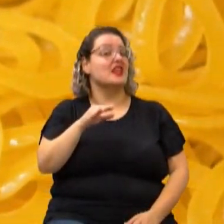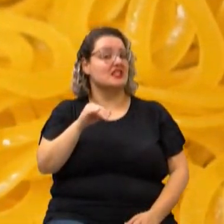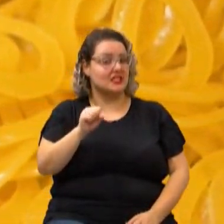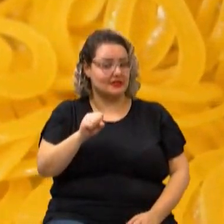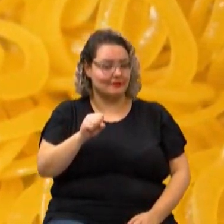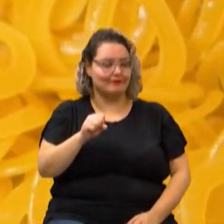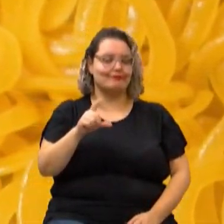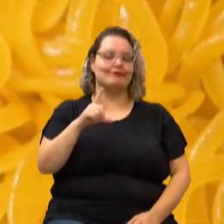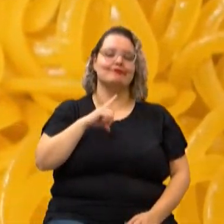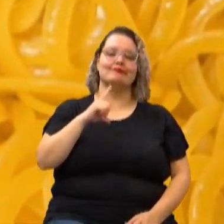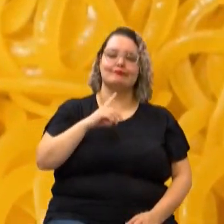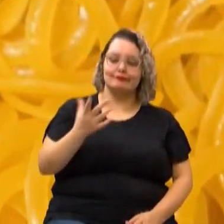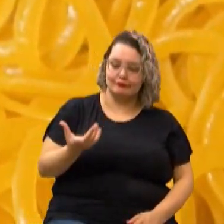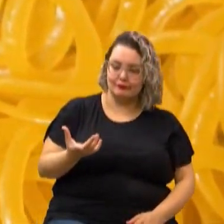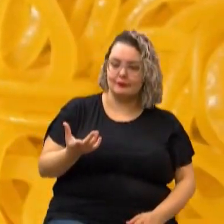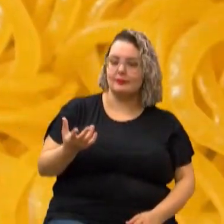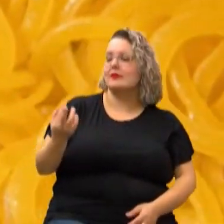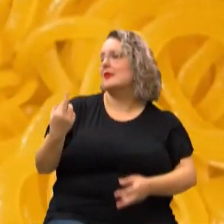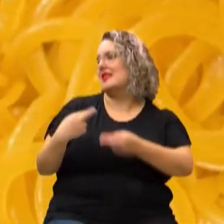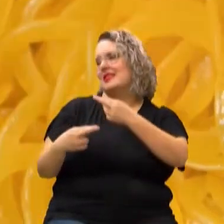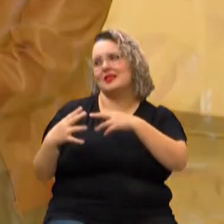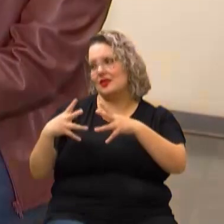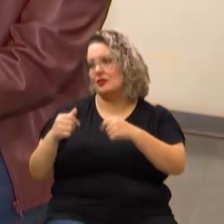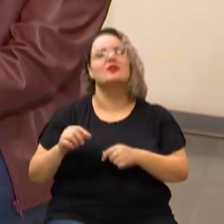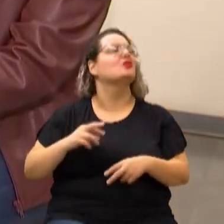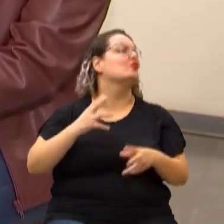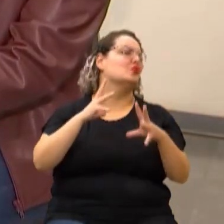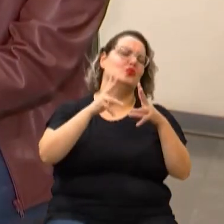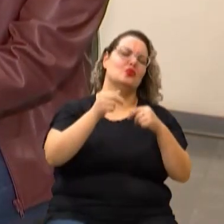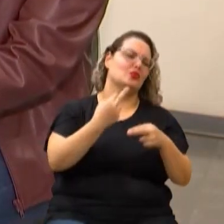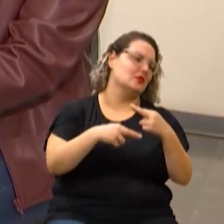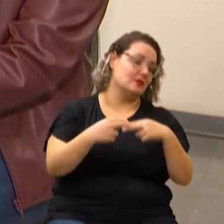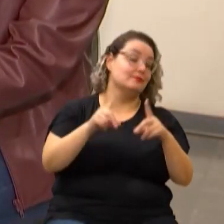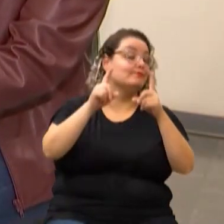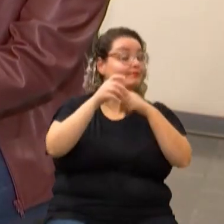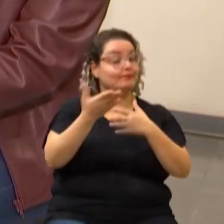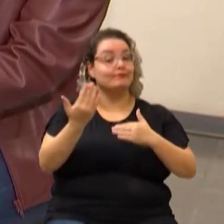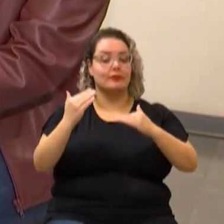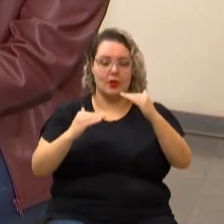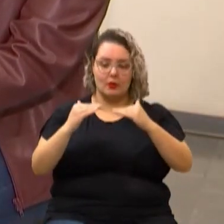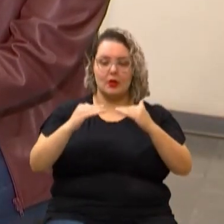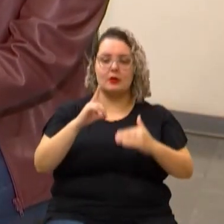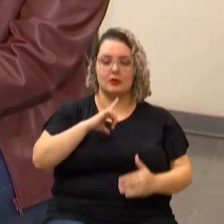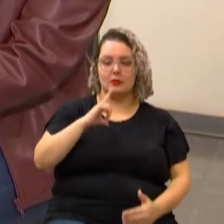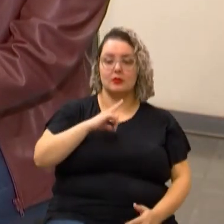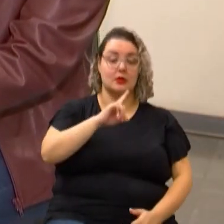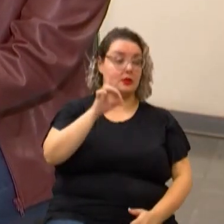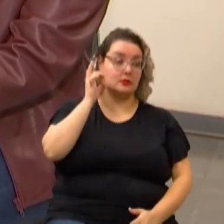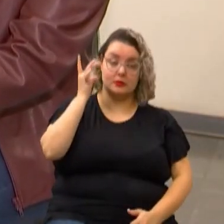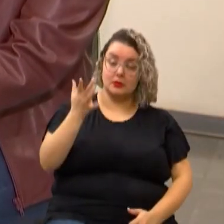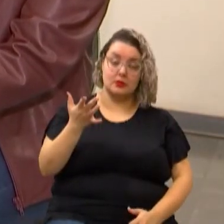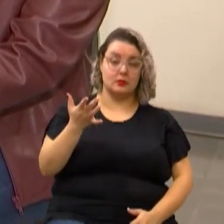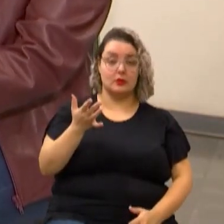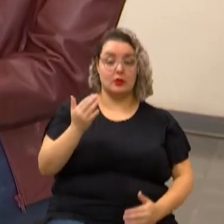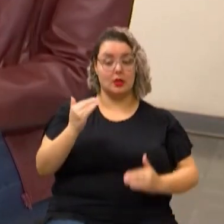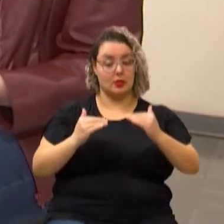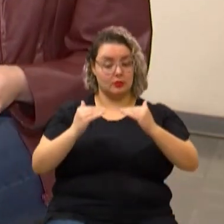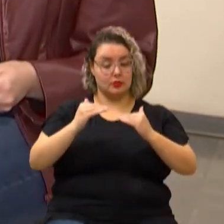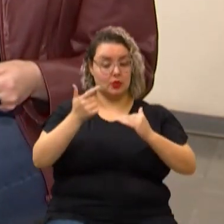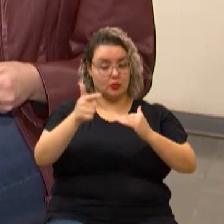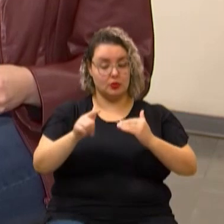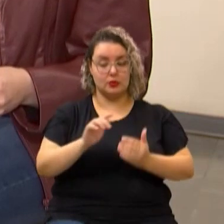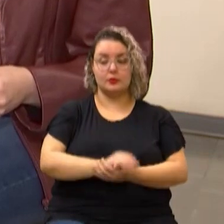políticos, outros, às vezes acontecem guerras também que influenciam nos preços. Exato. Um ponto importante,